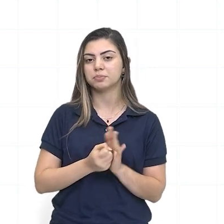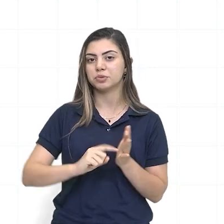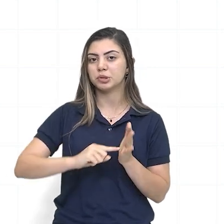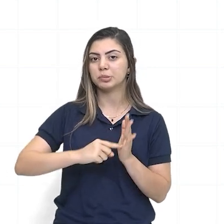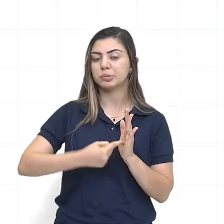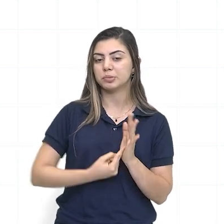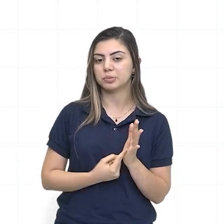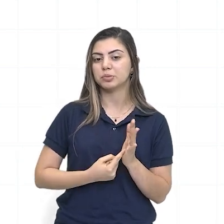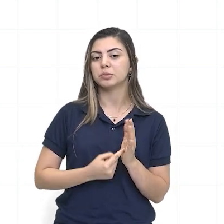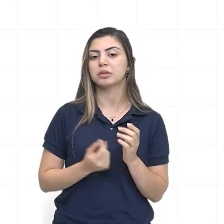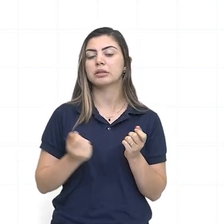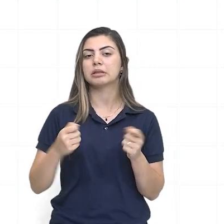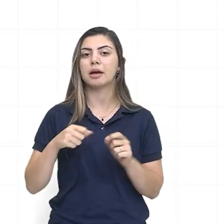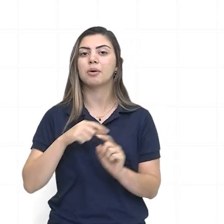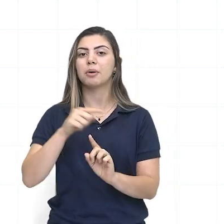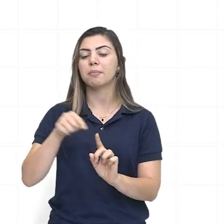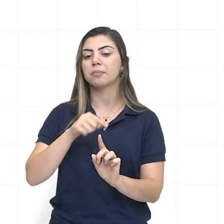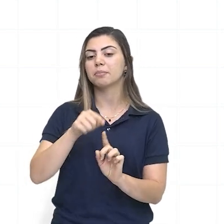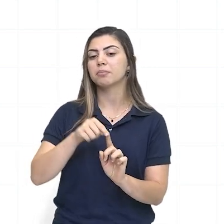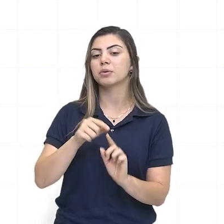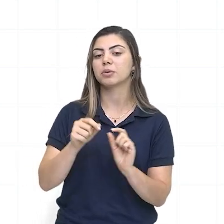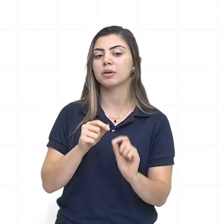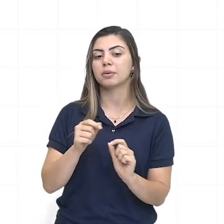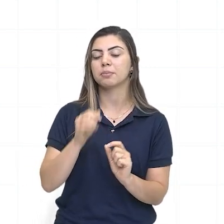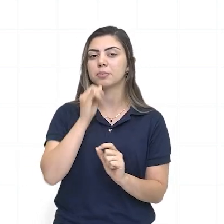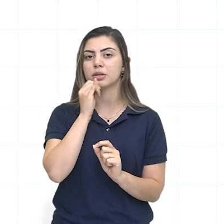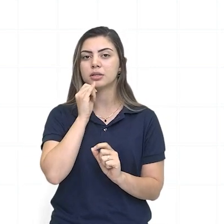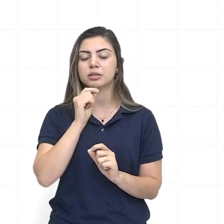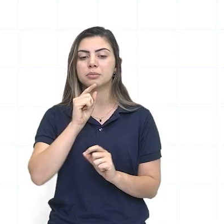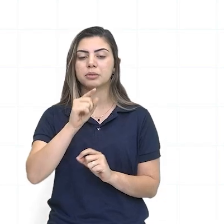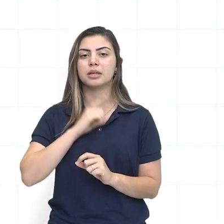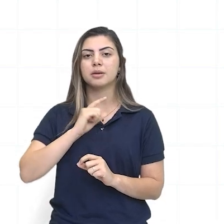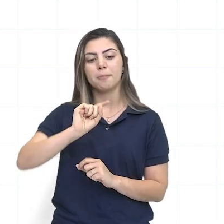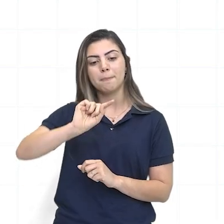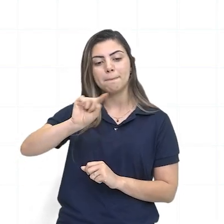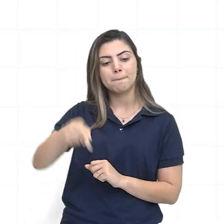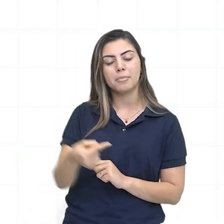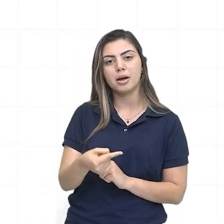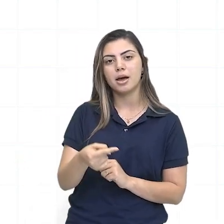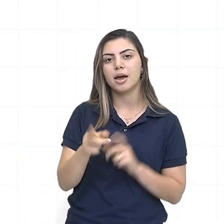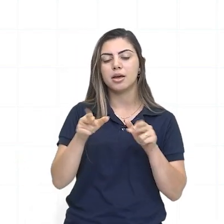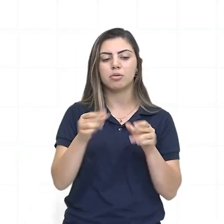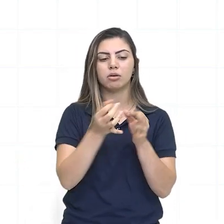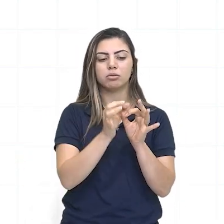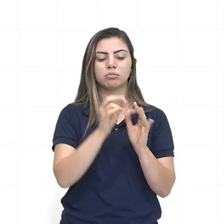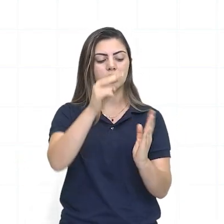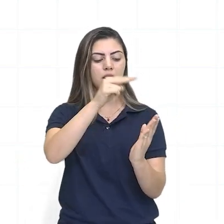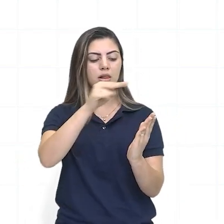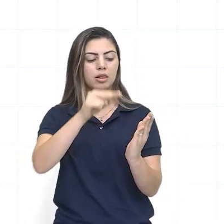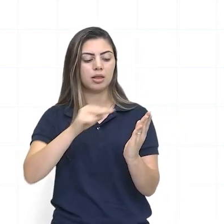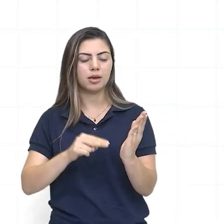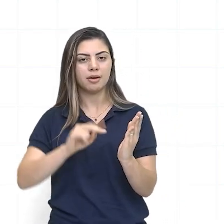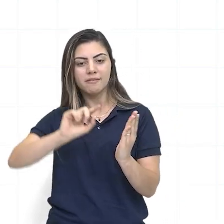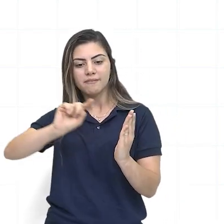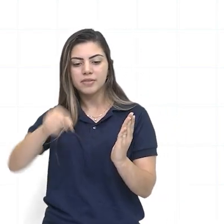entre outros aspectos, pequenas pausas durante a leitura e também